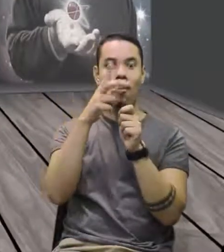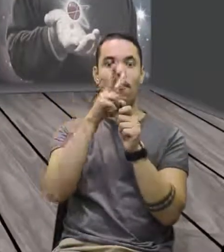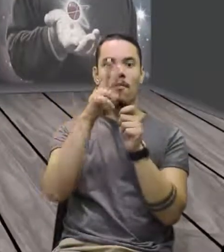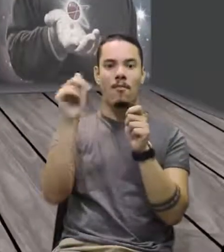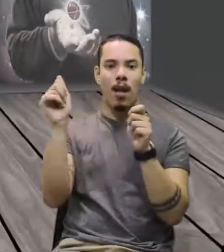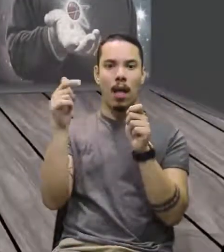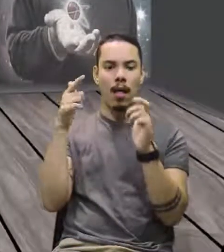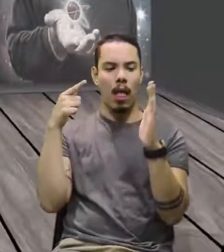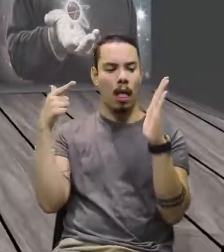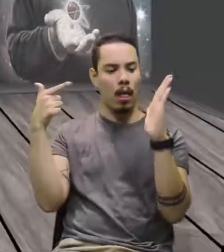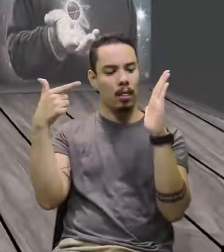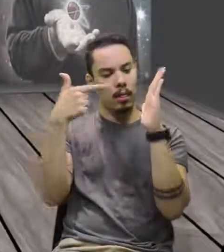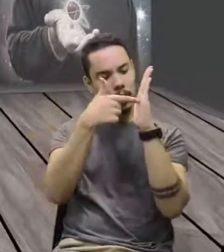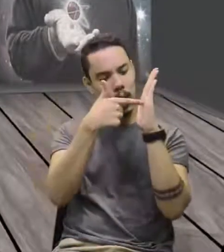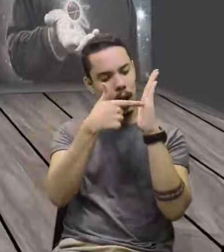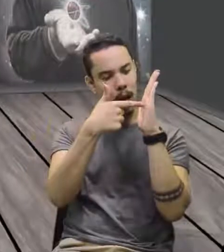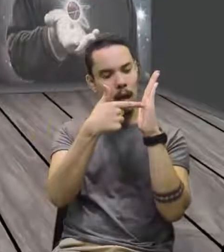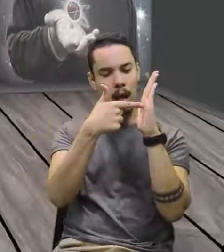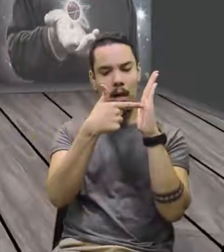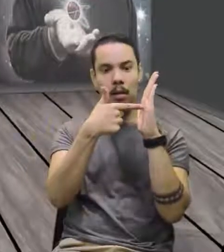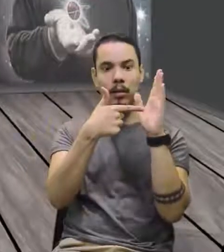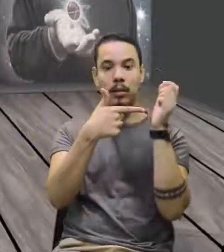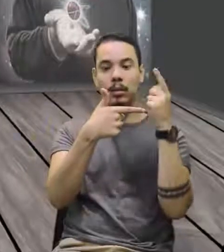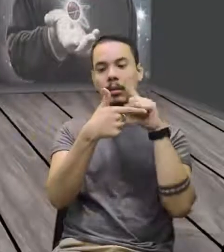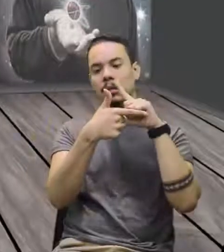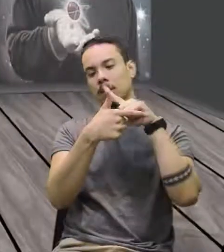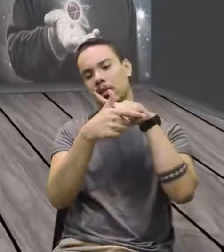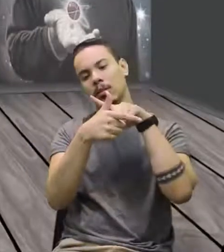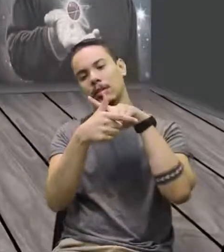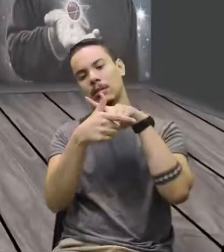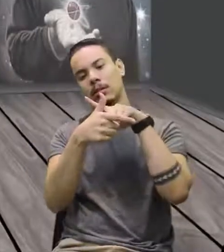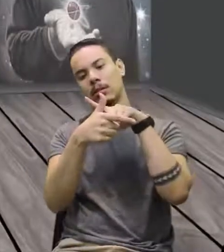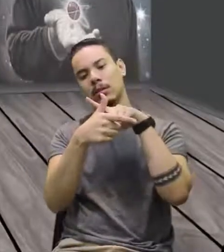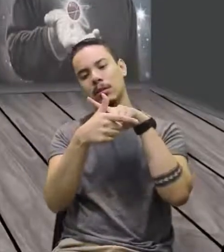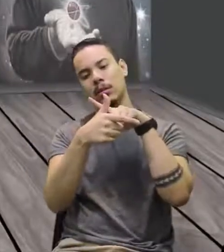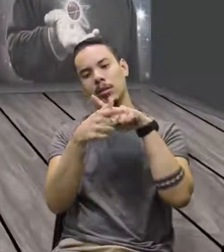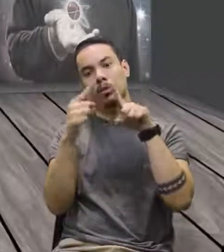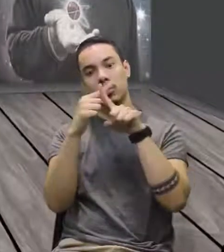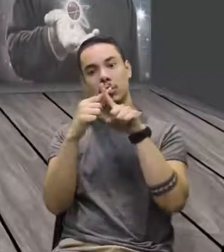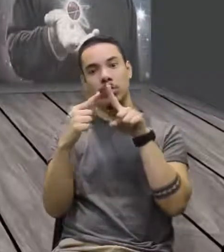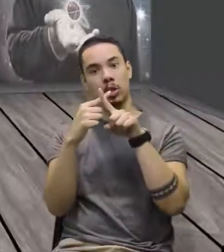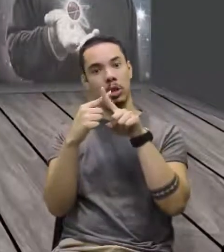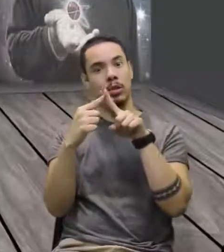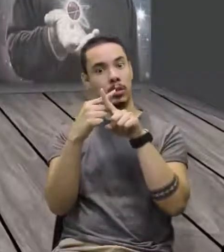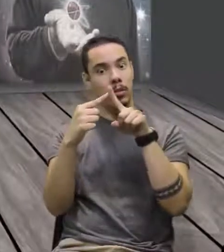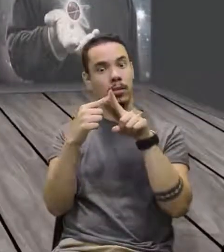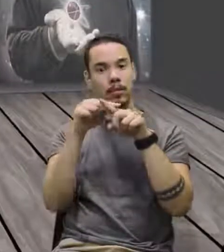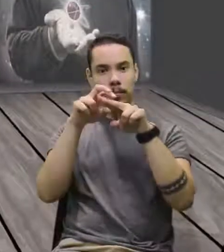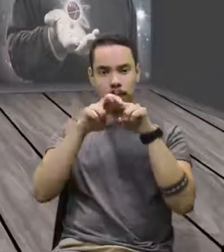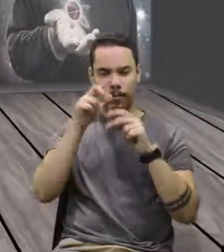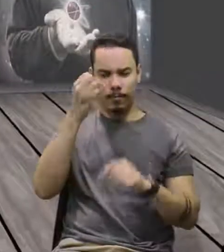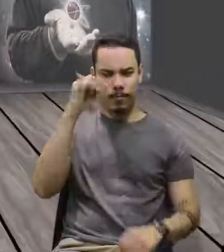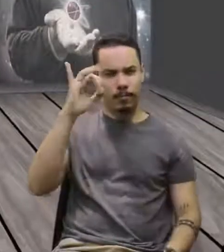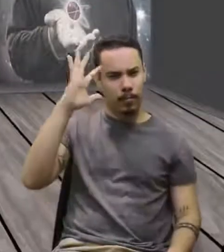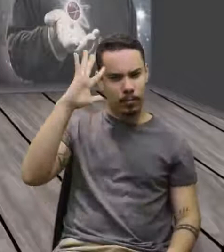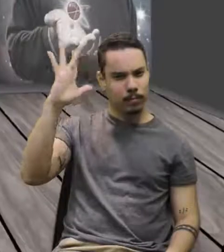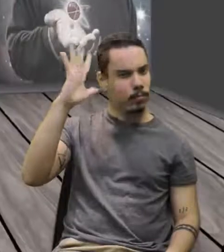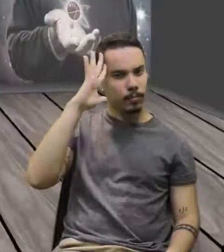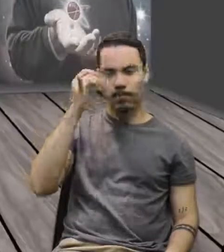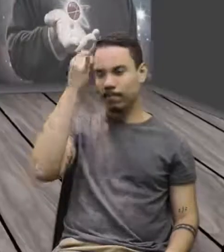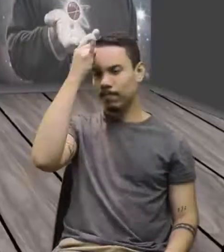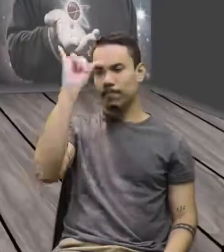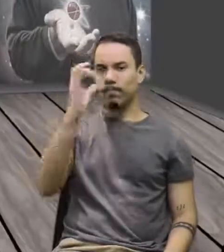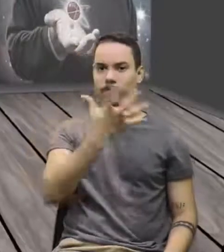está entrando. E se você olhar aqui atrás, você vê o X da flecha. Então, se você imaginar isso, você não vai